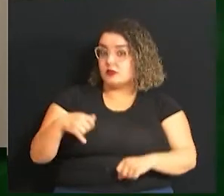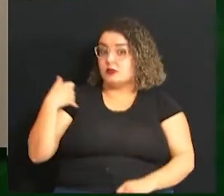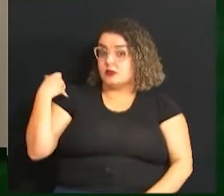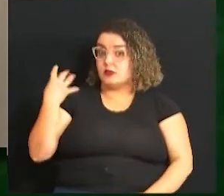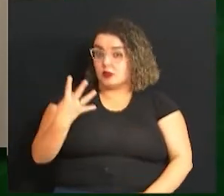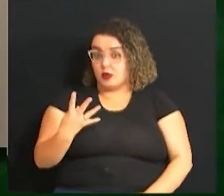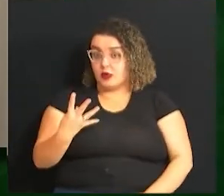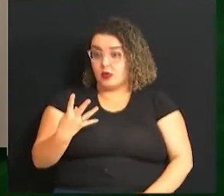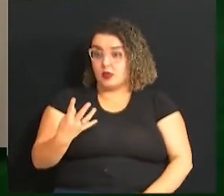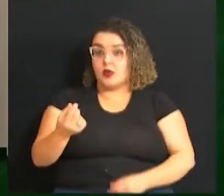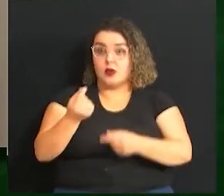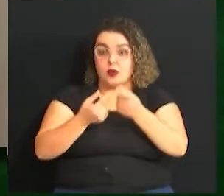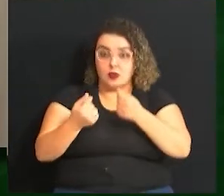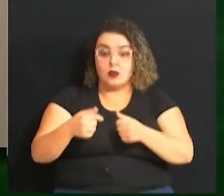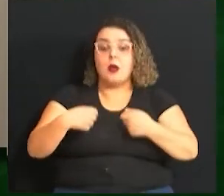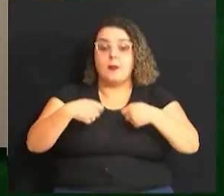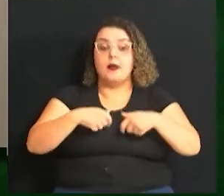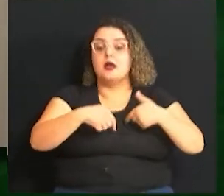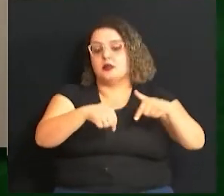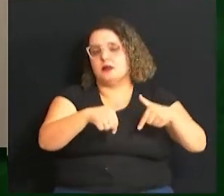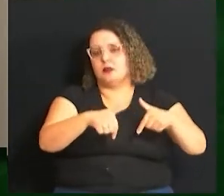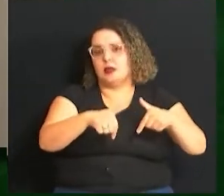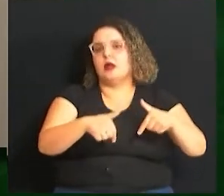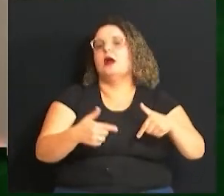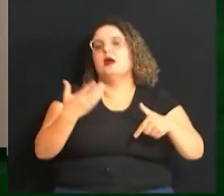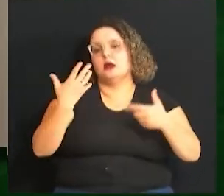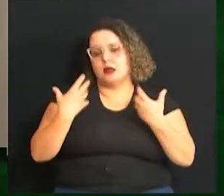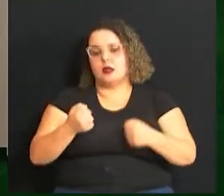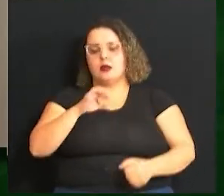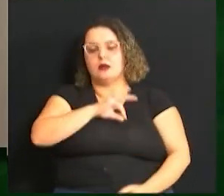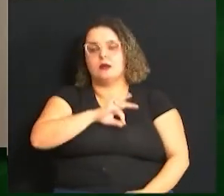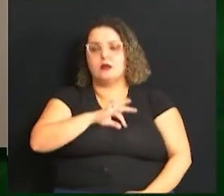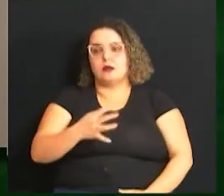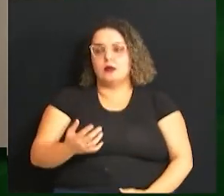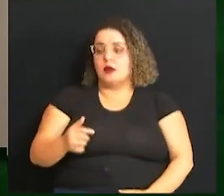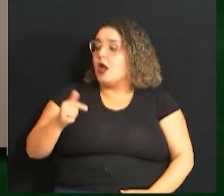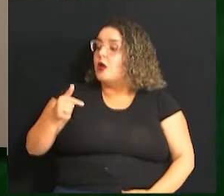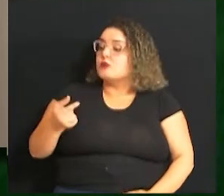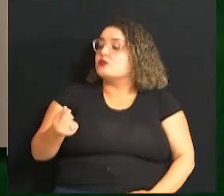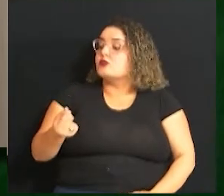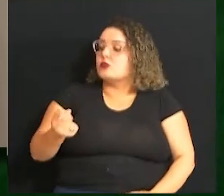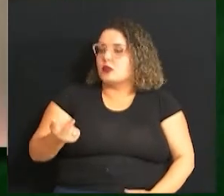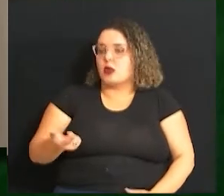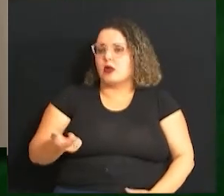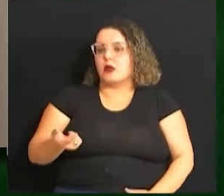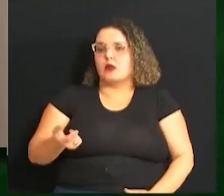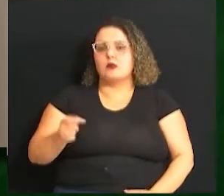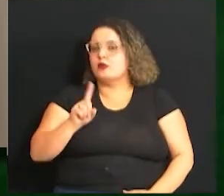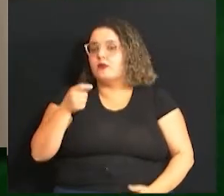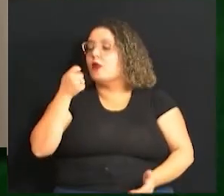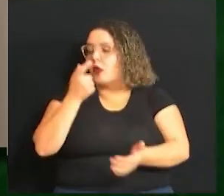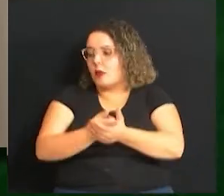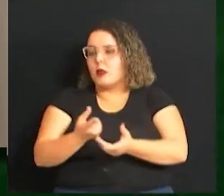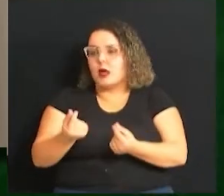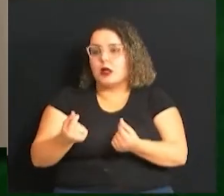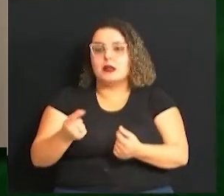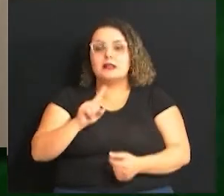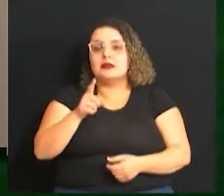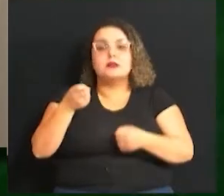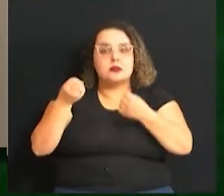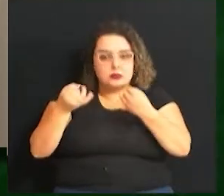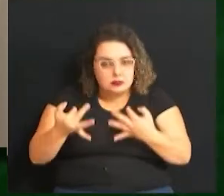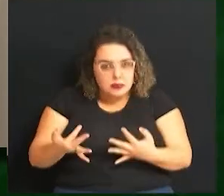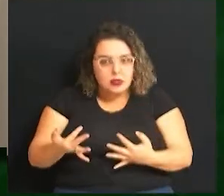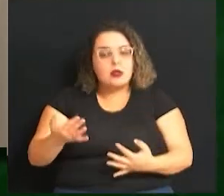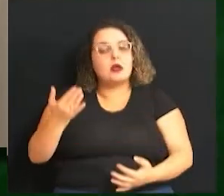4 anos saiba que o dinheiro é fruto do trabalho. Então, quando a gente diz para uma criança, eu não tenho dinheiro, não vou comprar isso porque eu não tenho dinheiro,